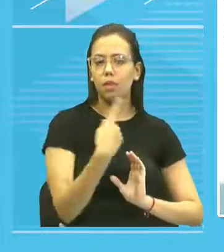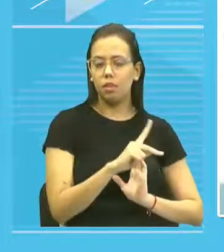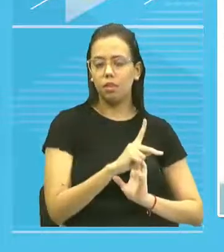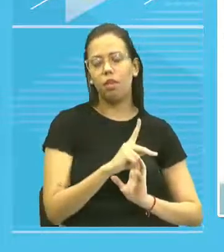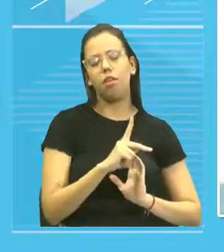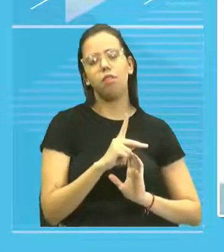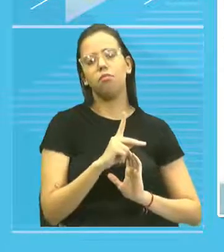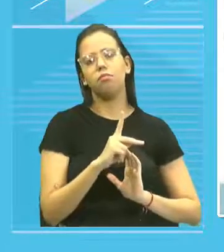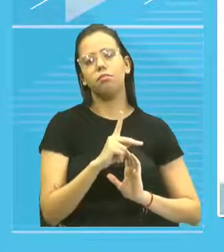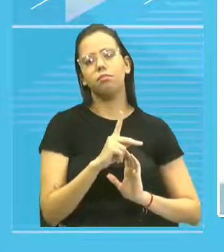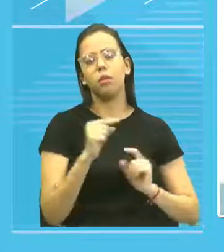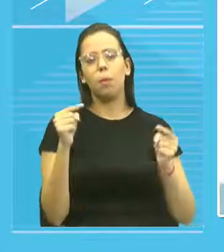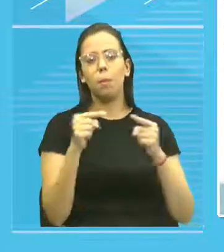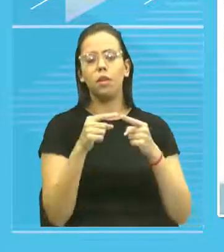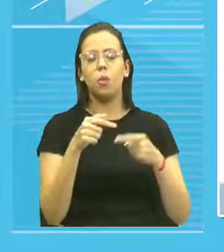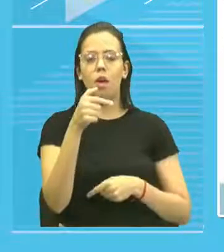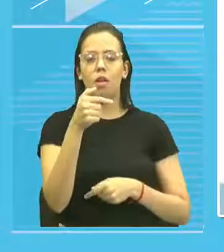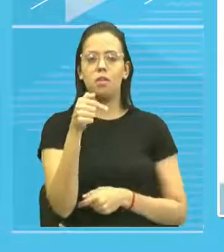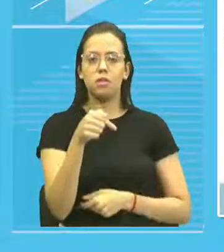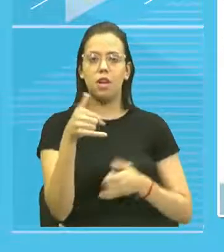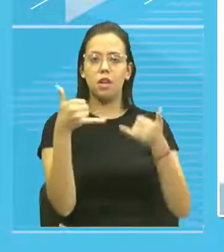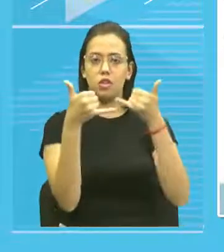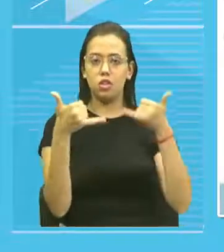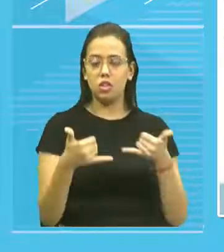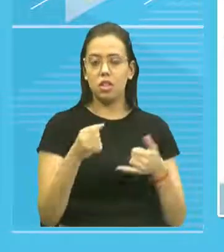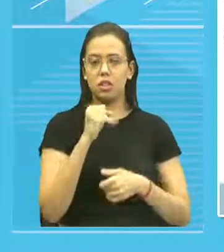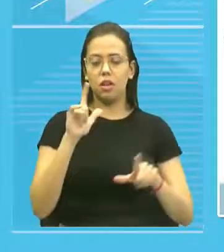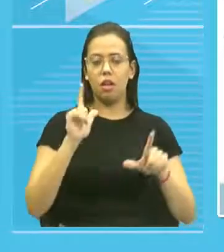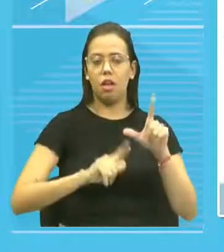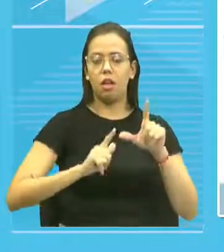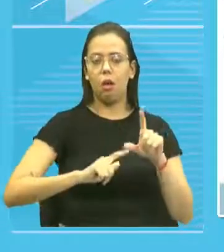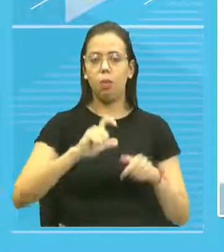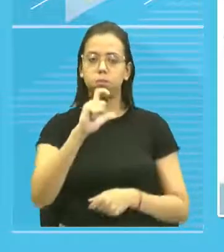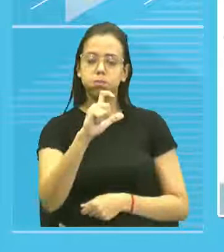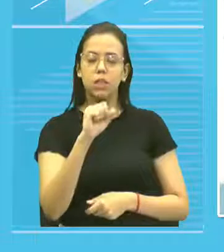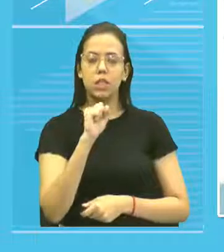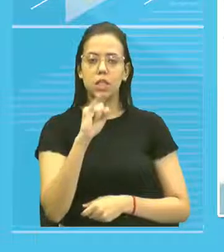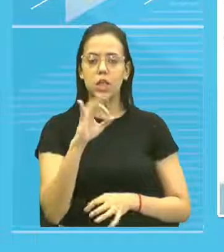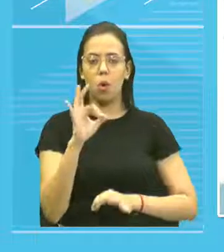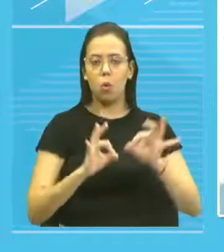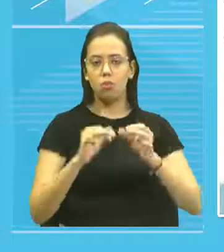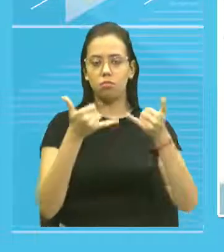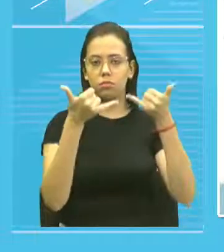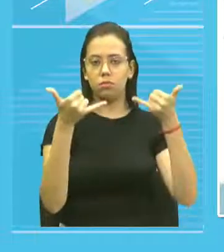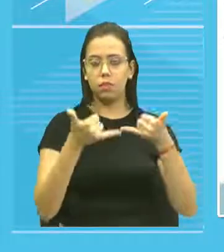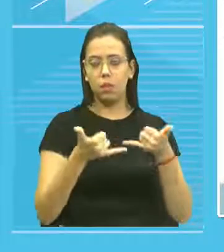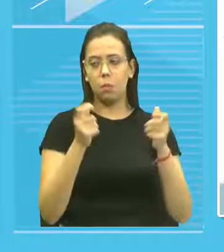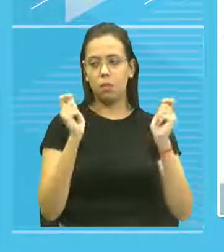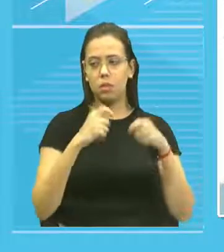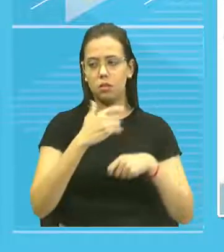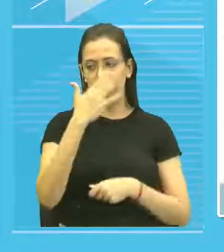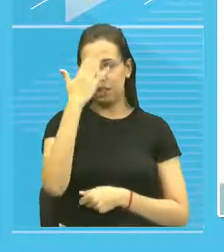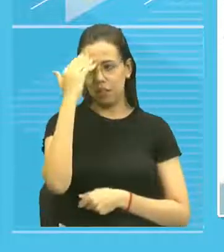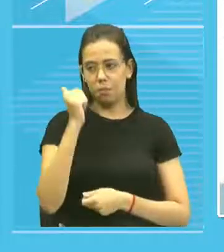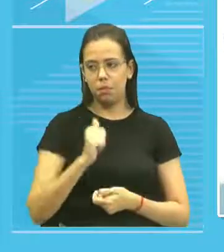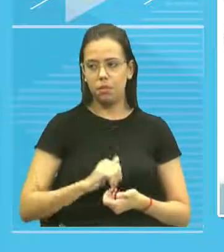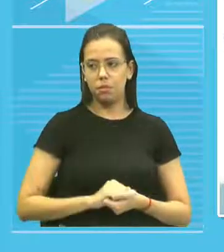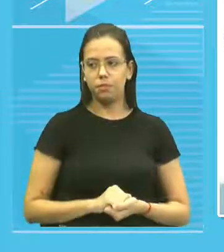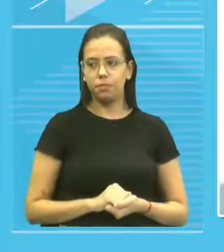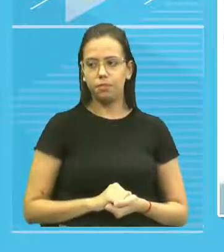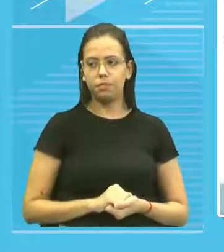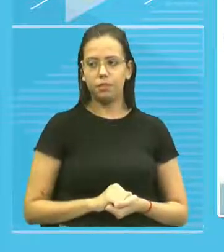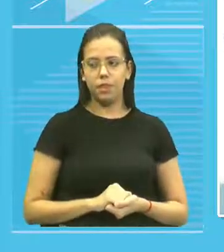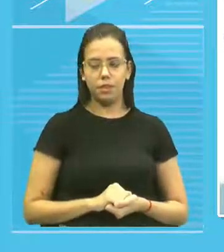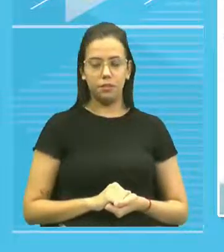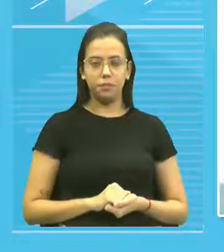dentro das sete linhas se a letra tava muito grande se a translineação ele tava sabendo fazer eu fiz